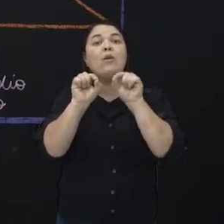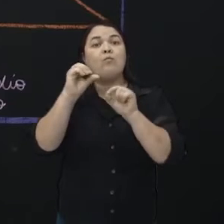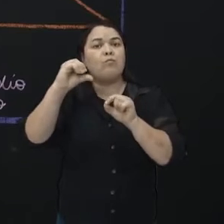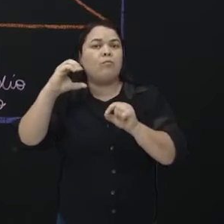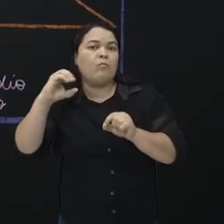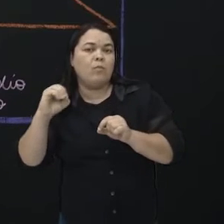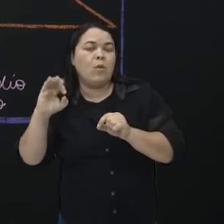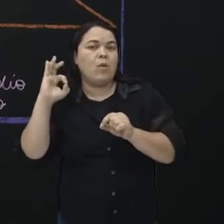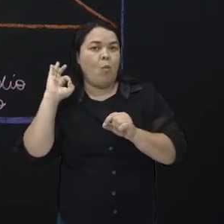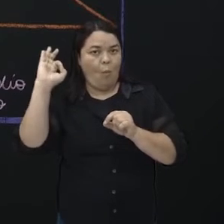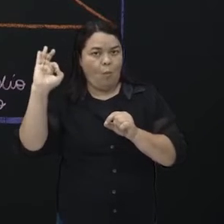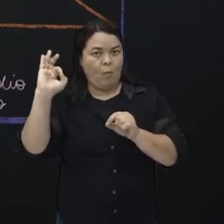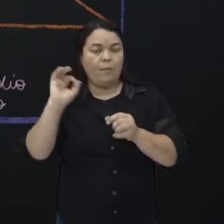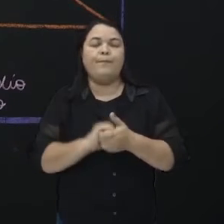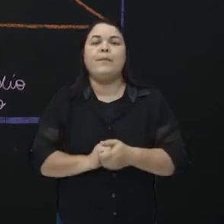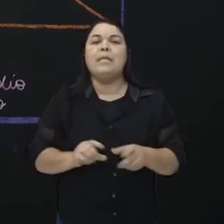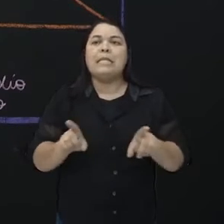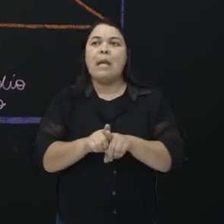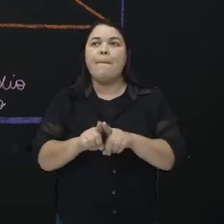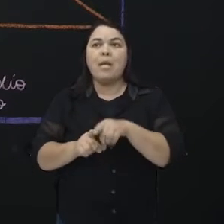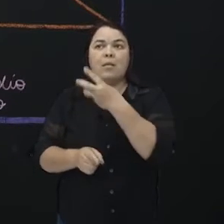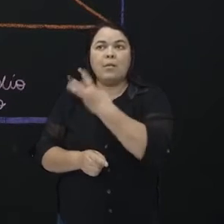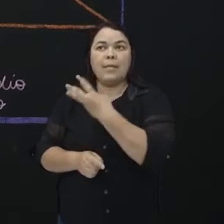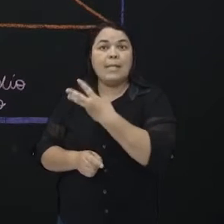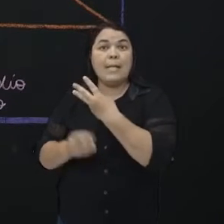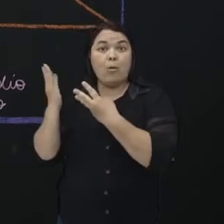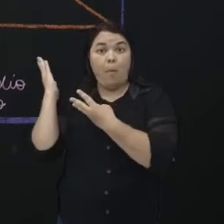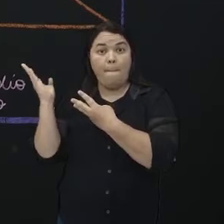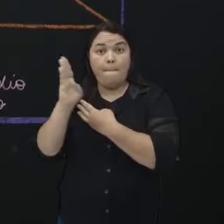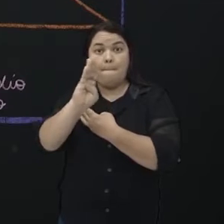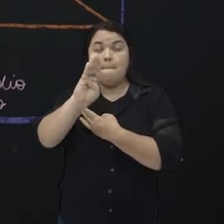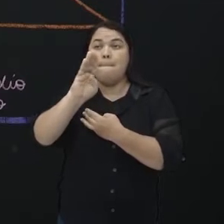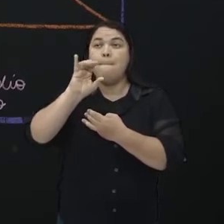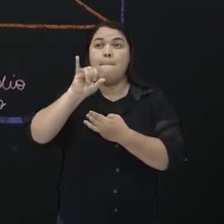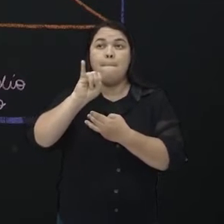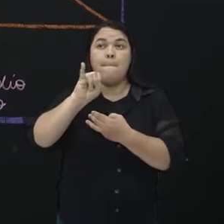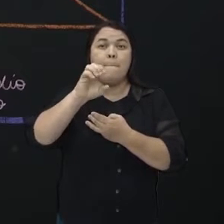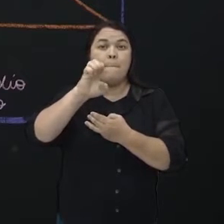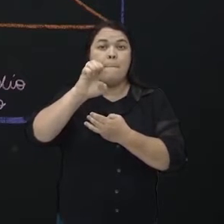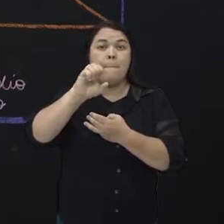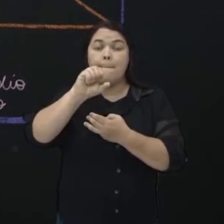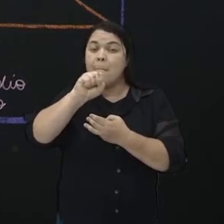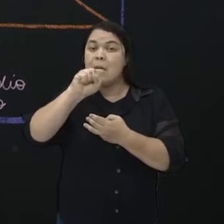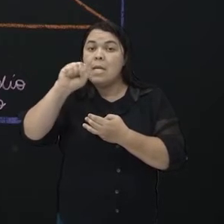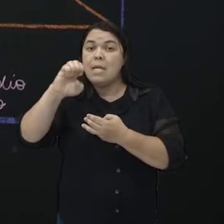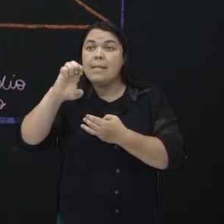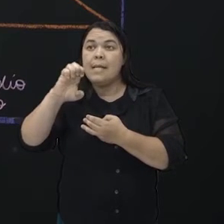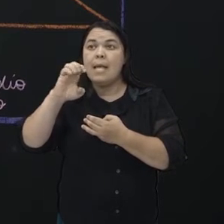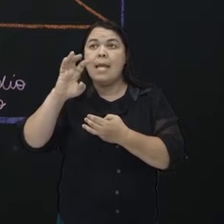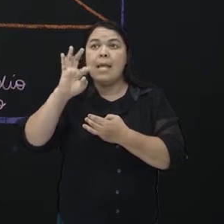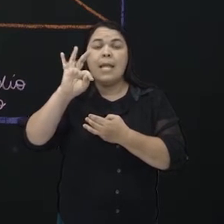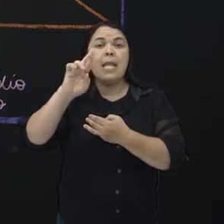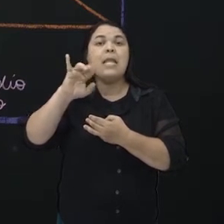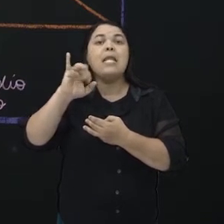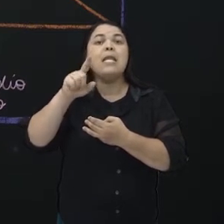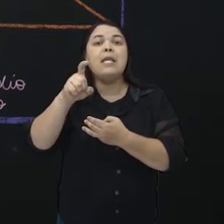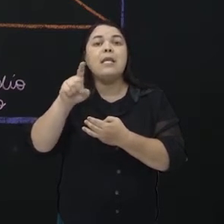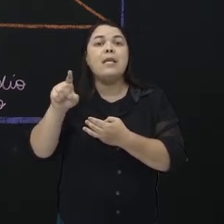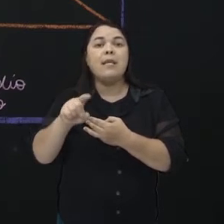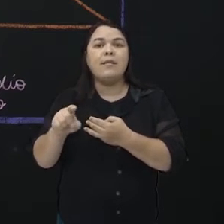beleza? Então, a altura obrigatoriamente tem que formar esse ângulo de 90 graus com o lado oposto onde